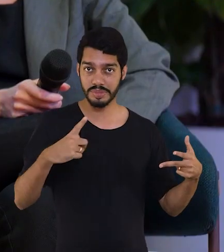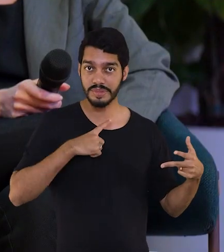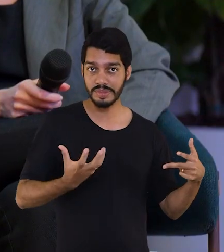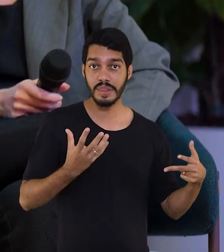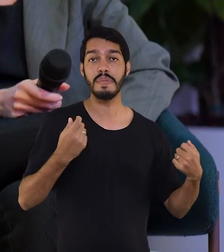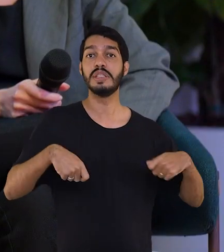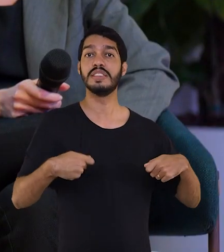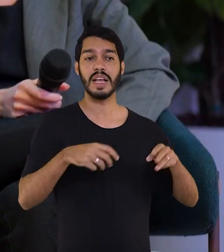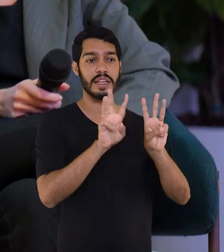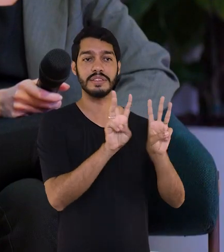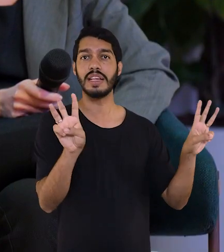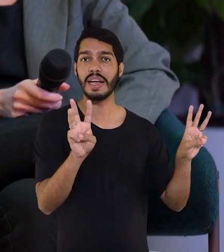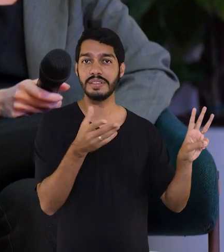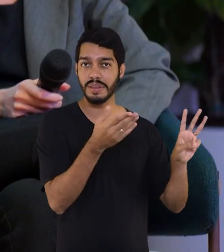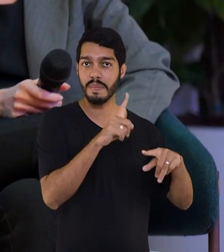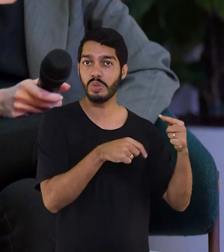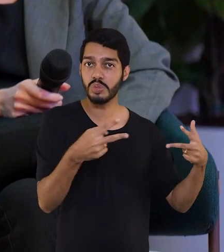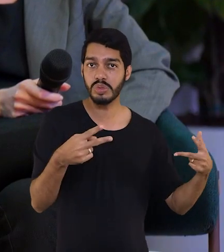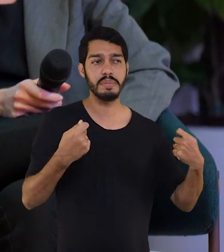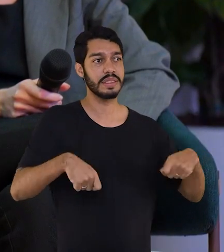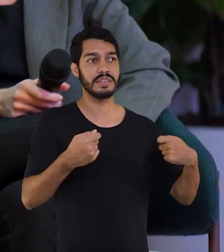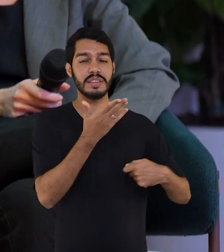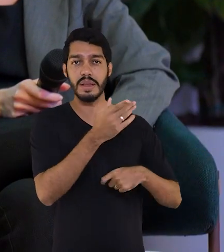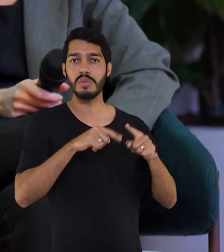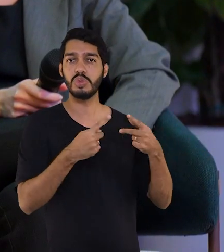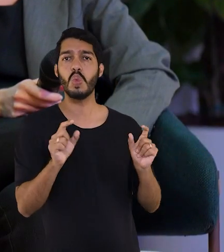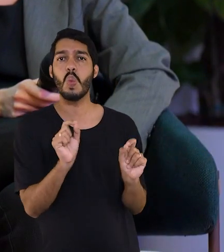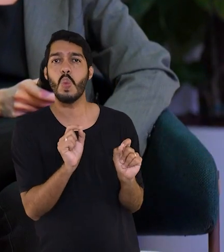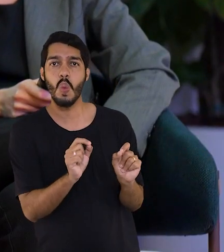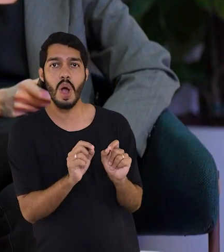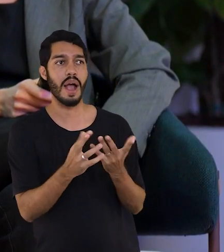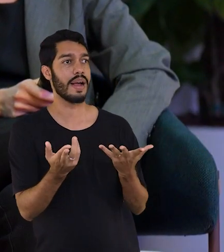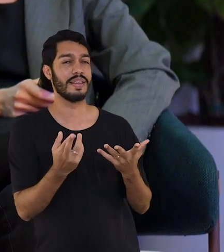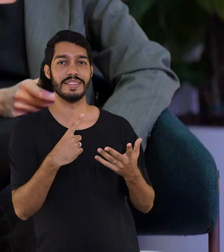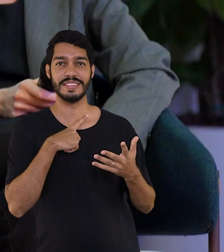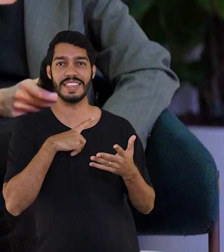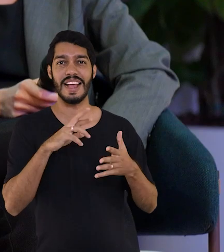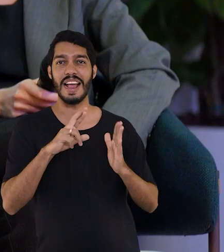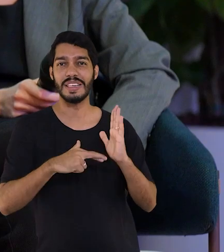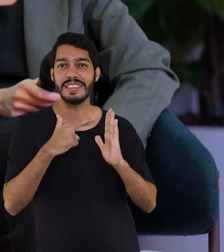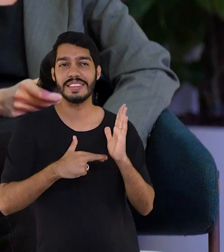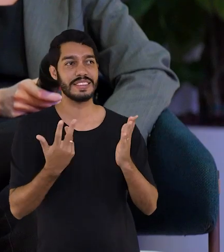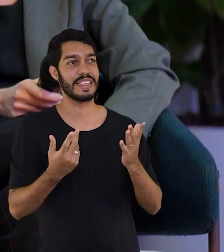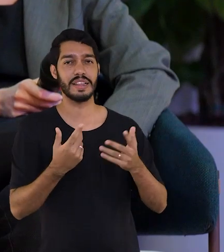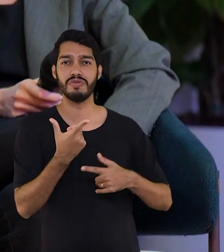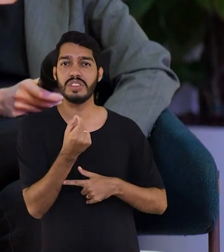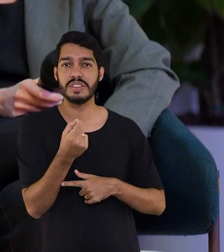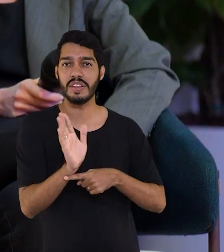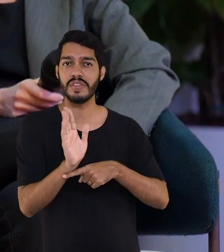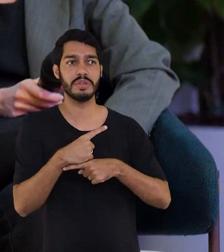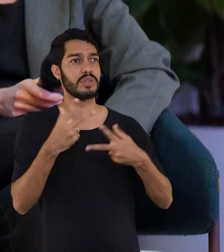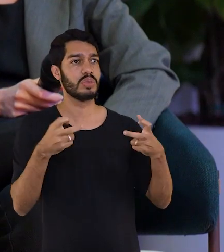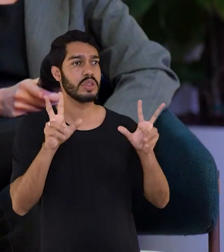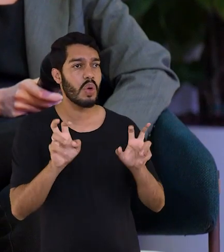para lançar um produto, você precisa ter um site do produto. E você precisa ter uma definição do que é o produto, e um press release do produto, e 20 vídeos falando